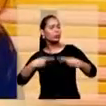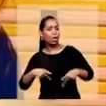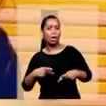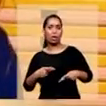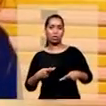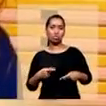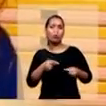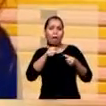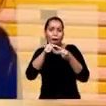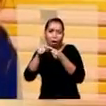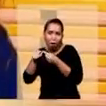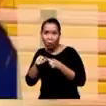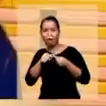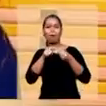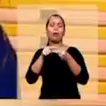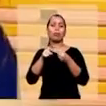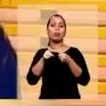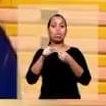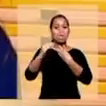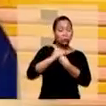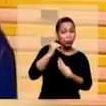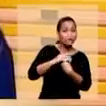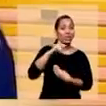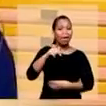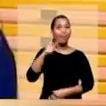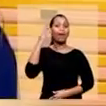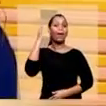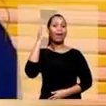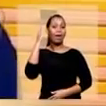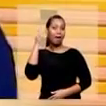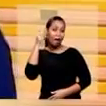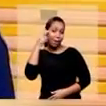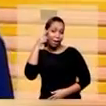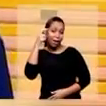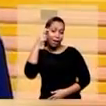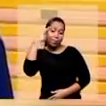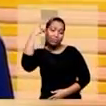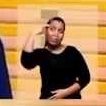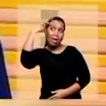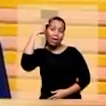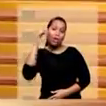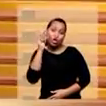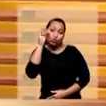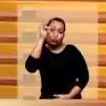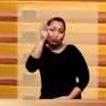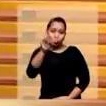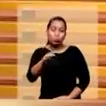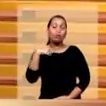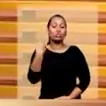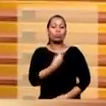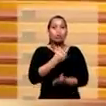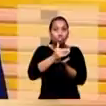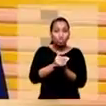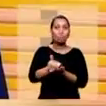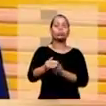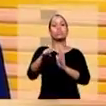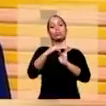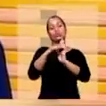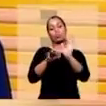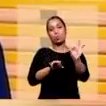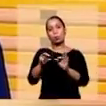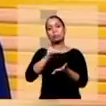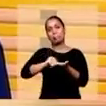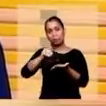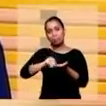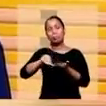gostos, né? E essa orientação é a ideia a médio e longo prazo. Nós inserimos um programa